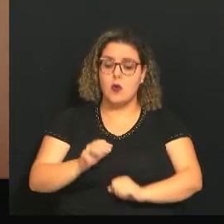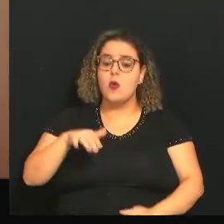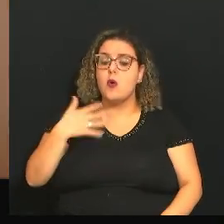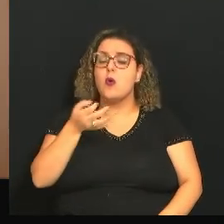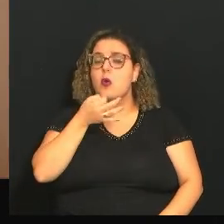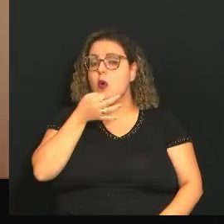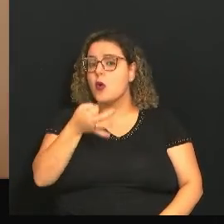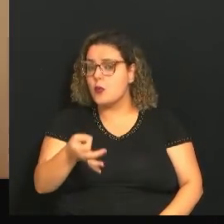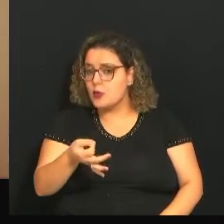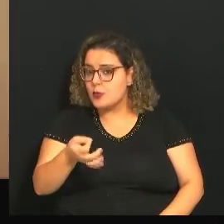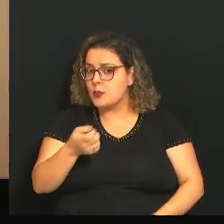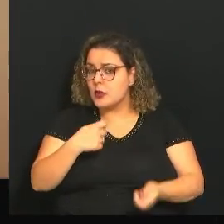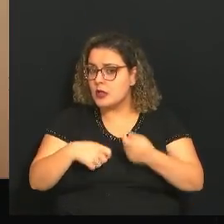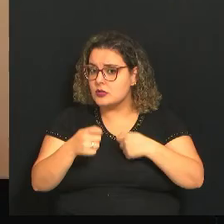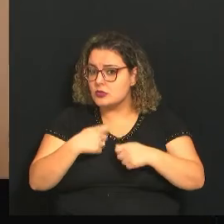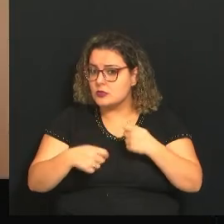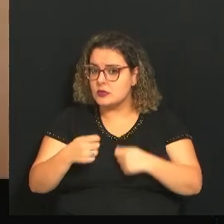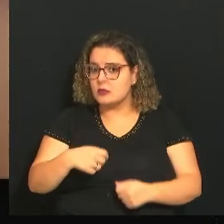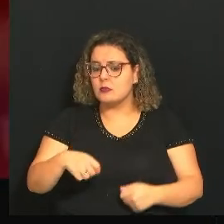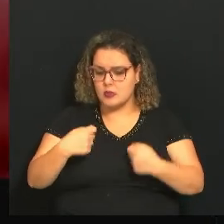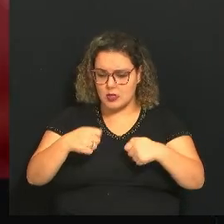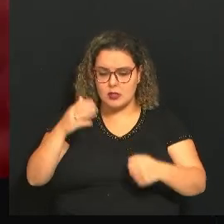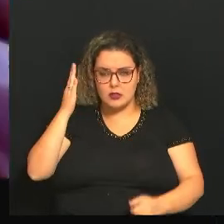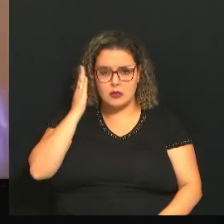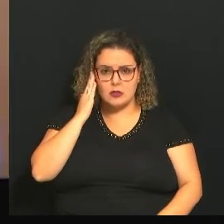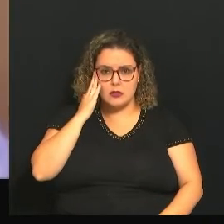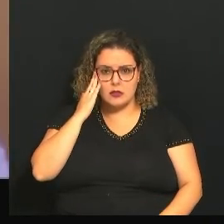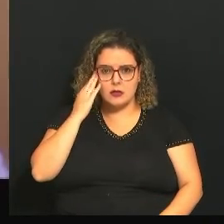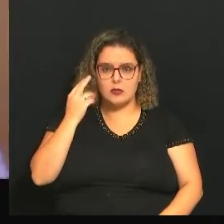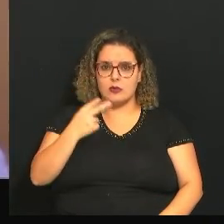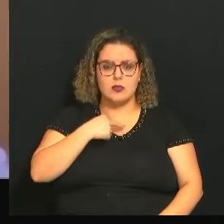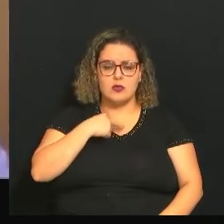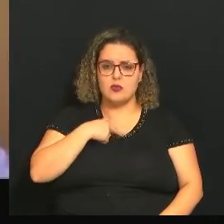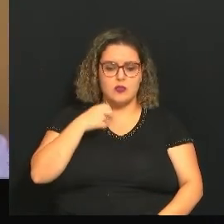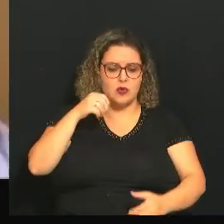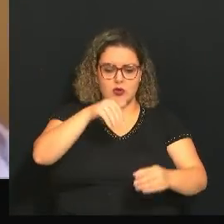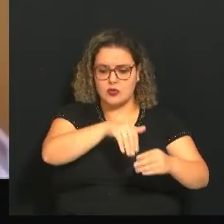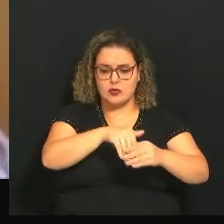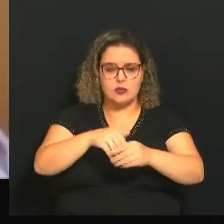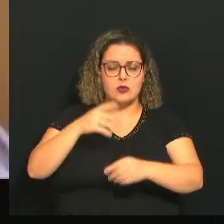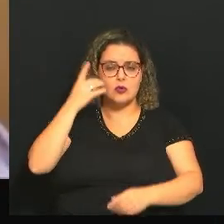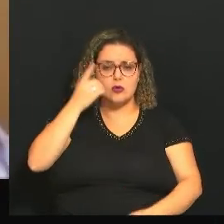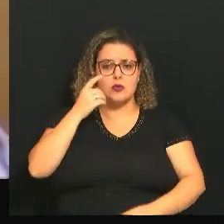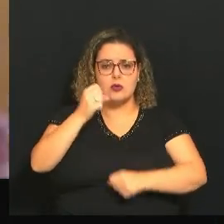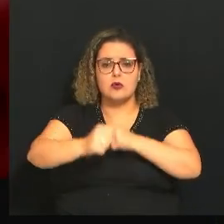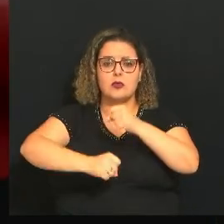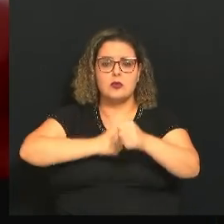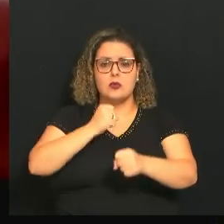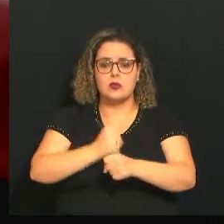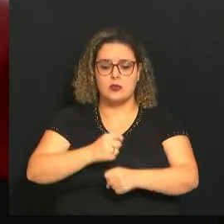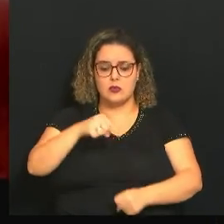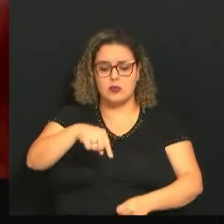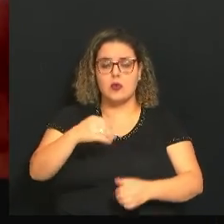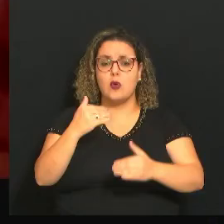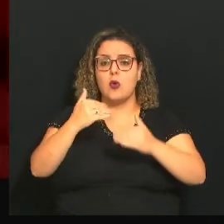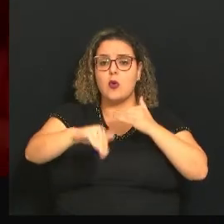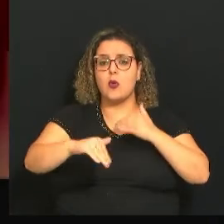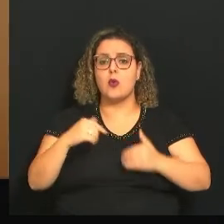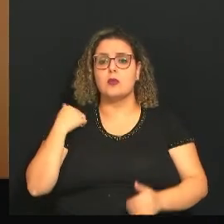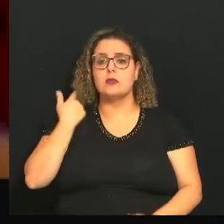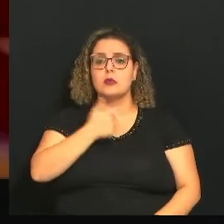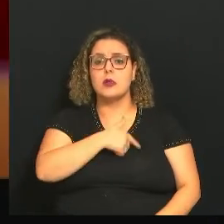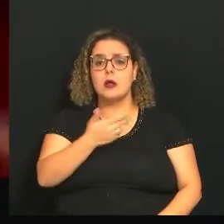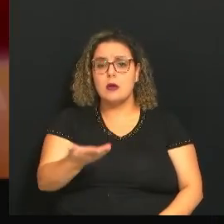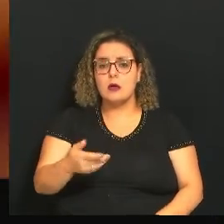a reforma administrativa. Tem que saber, não pode votar em deputado que no ano que vem vai estar aqui contra a gente. Então, tem